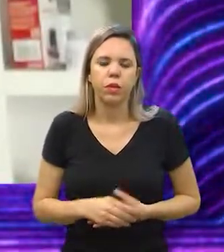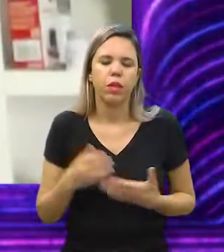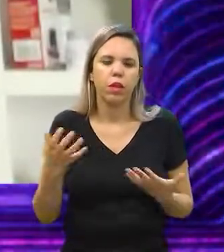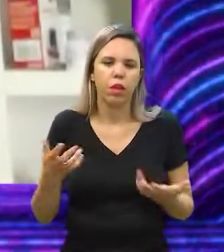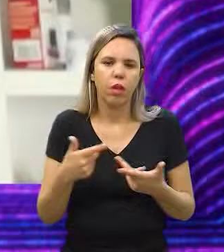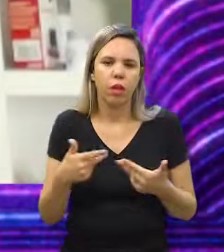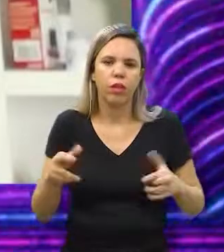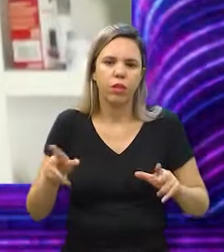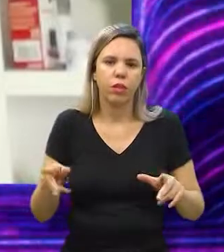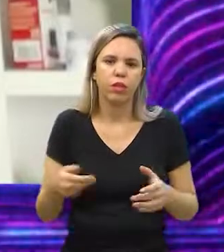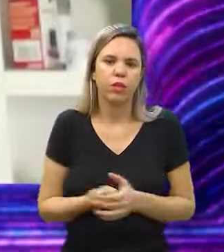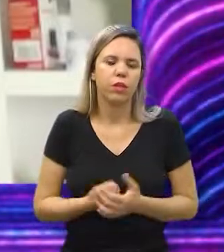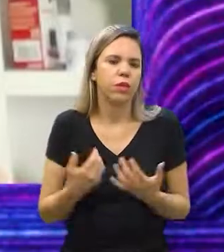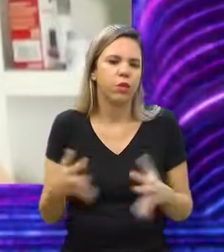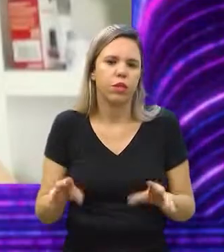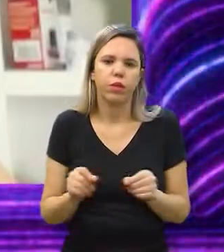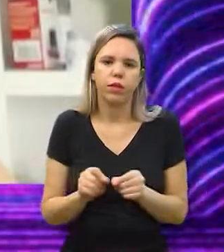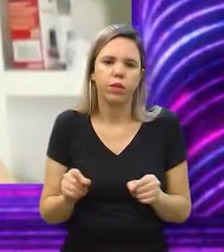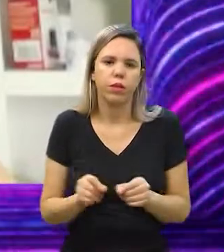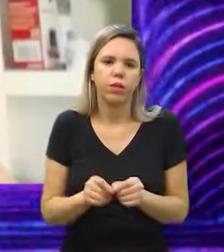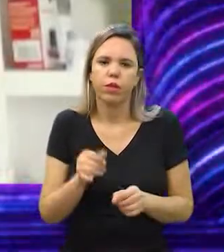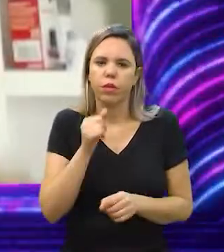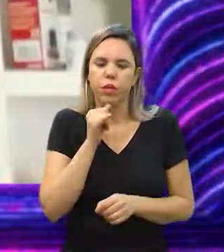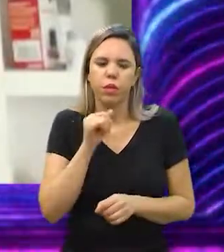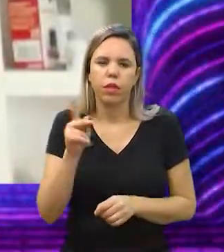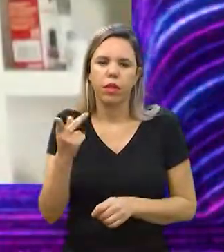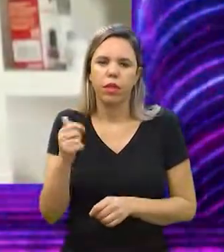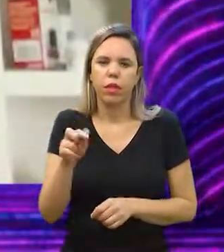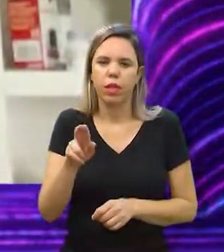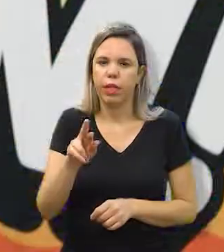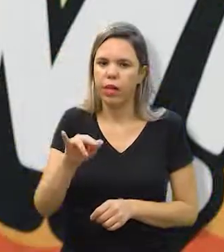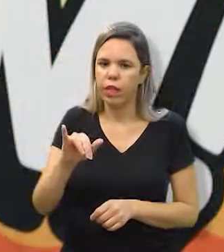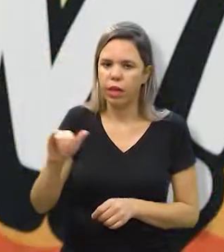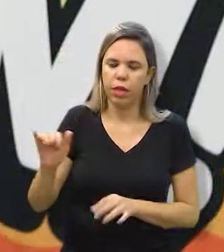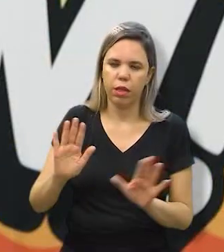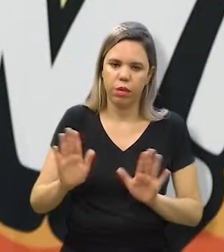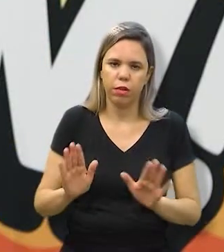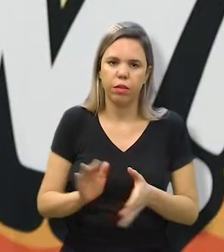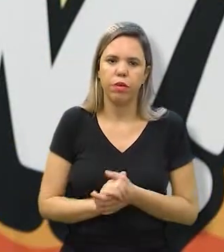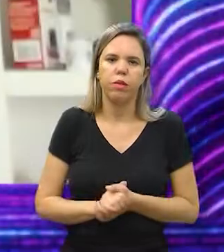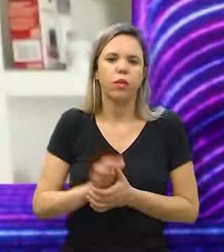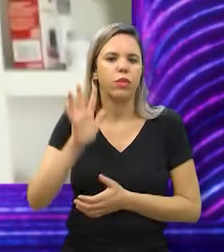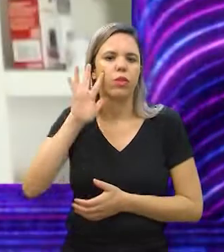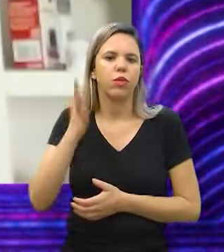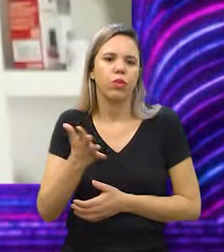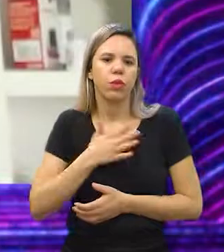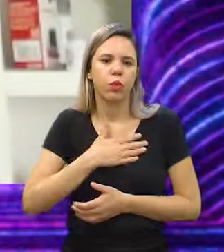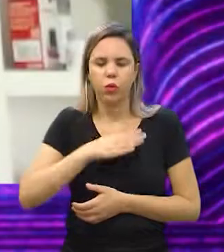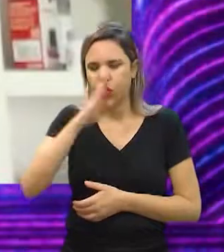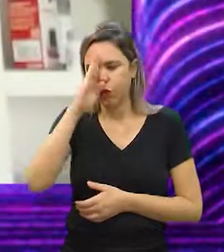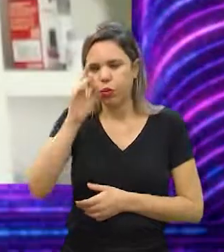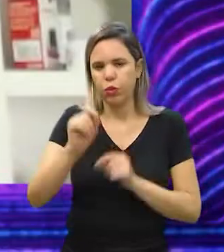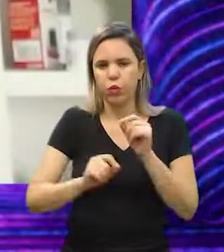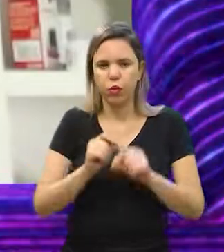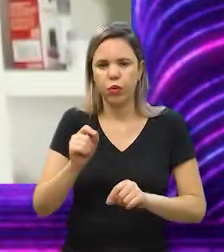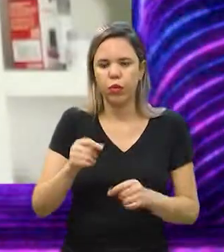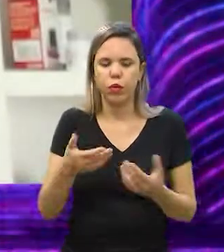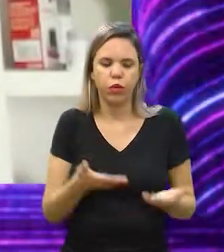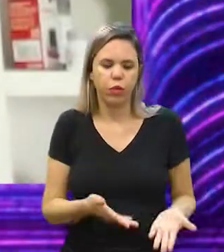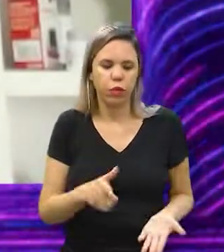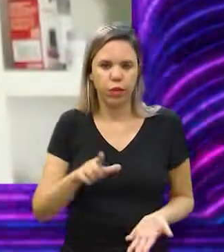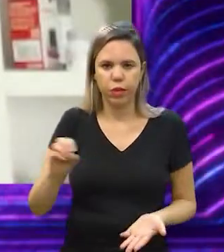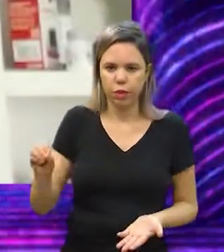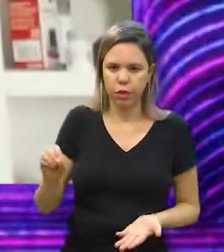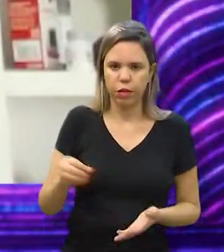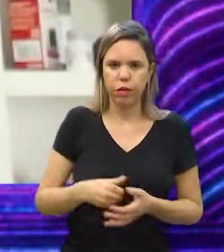Mas eu queria alguma coisa diferente, eu não queria fazer algo tipo Harry Potter, né? Então eu resolvi que o meu protagonista, que no caso